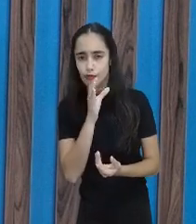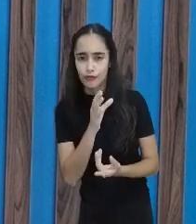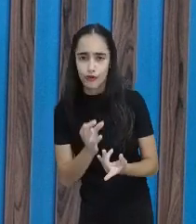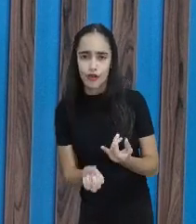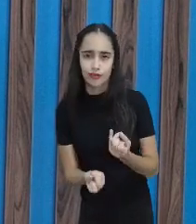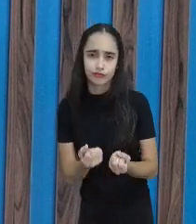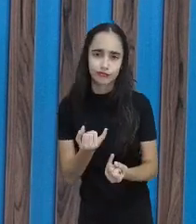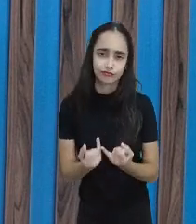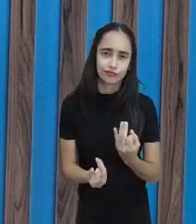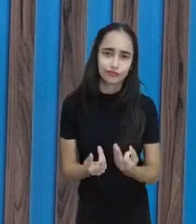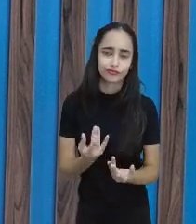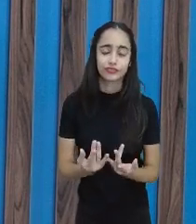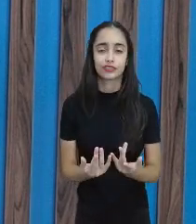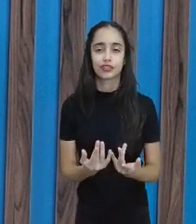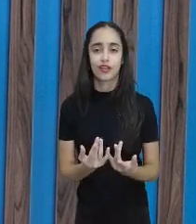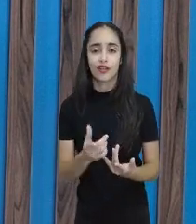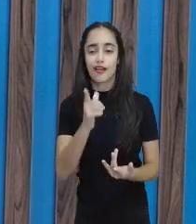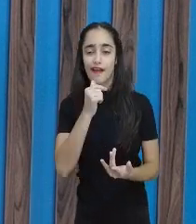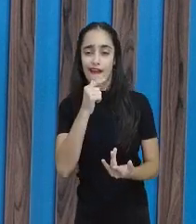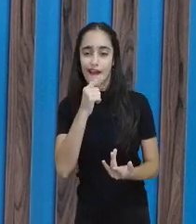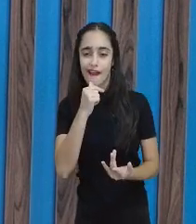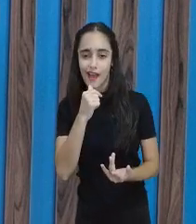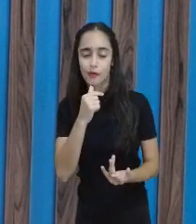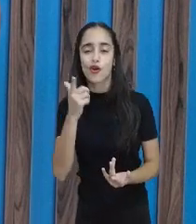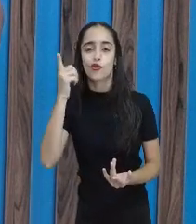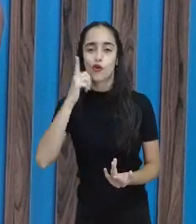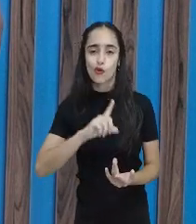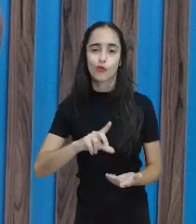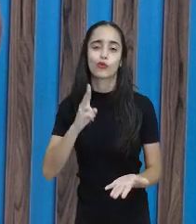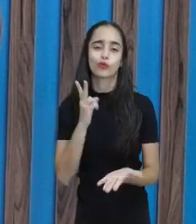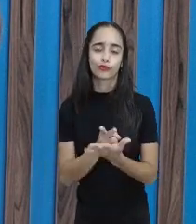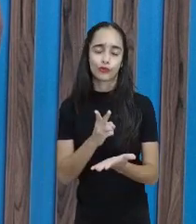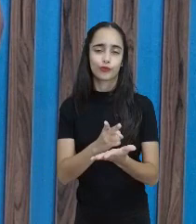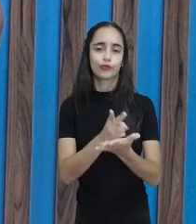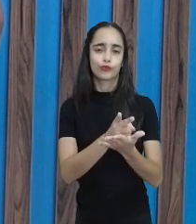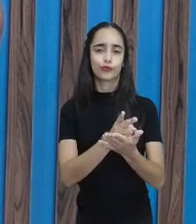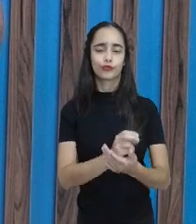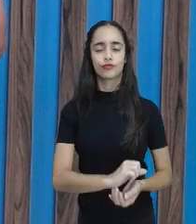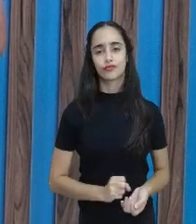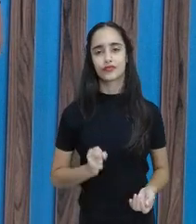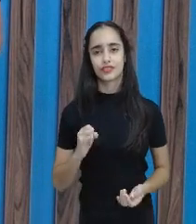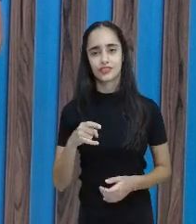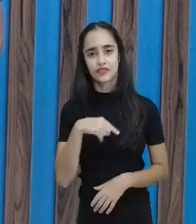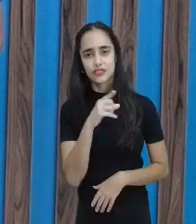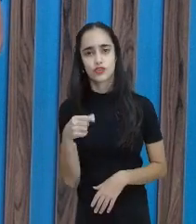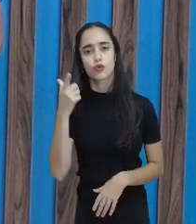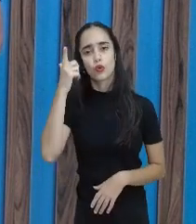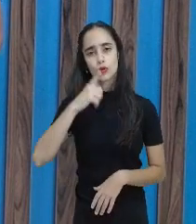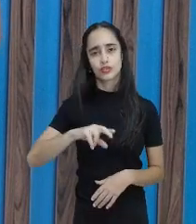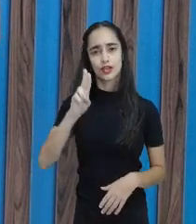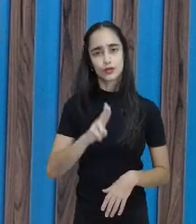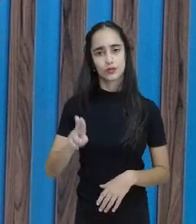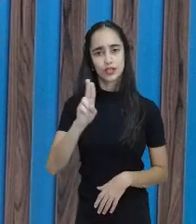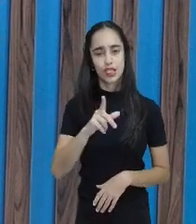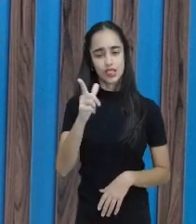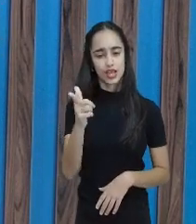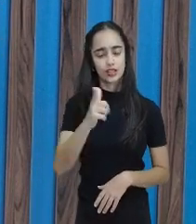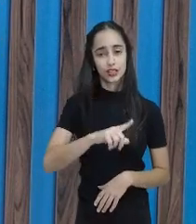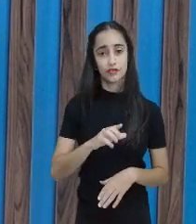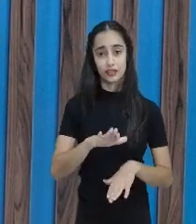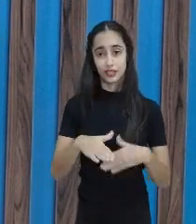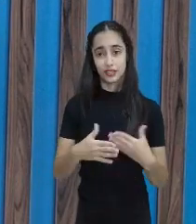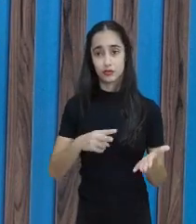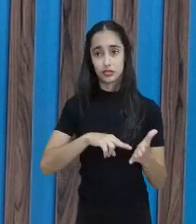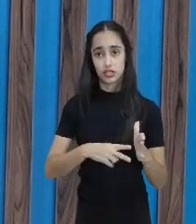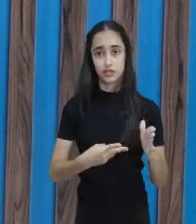claro? Se você consegue reverter o que fez com aquela matéria, transformação reversível. Se você